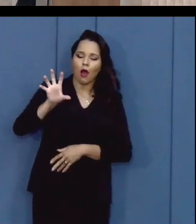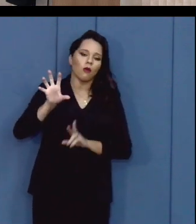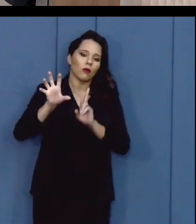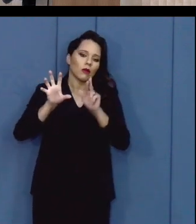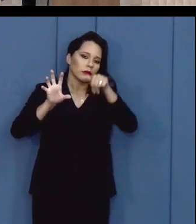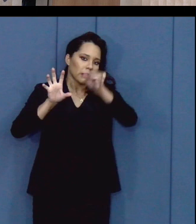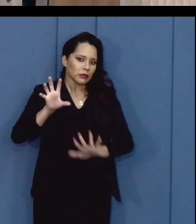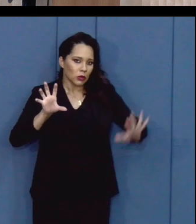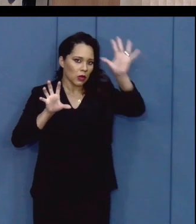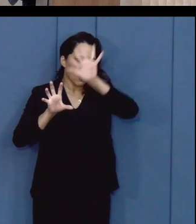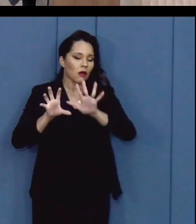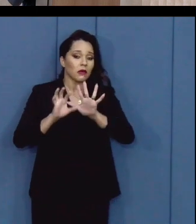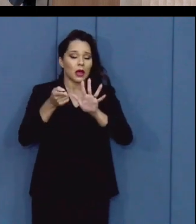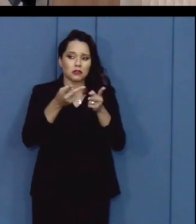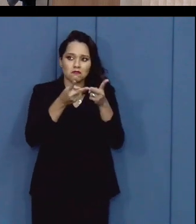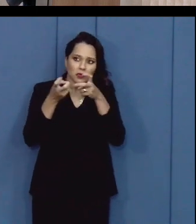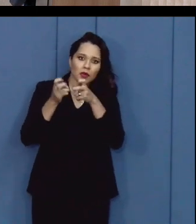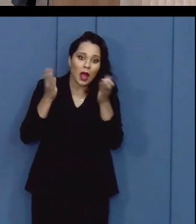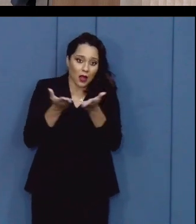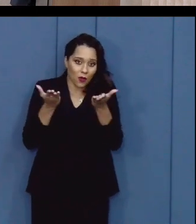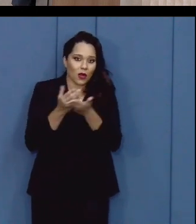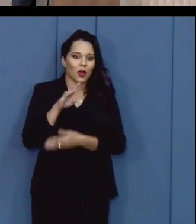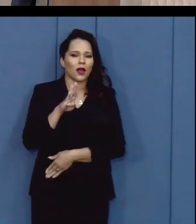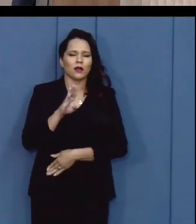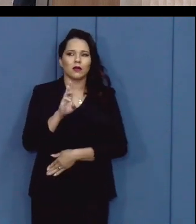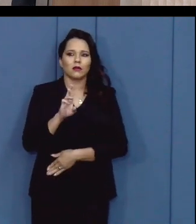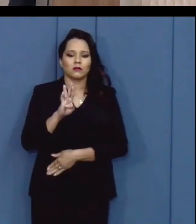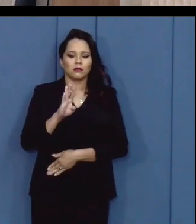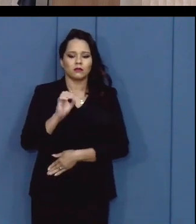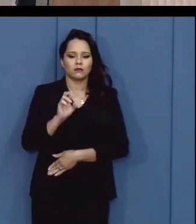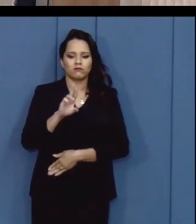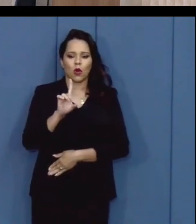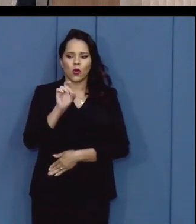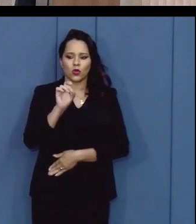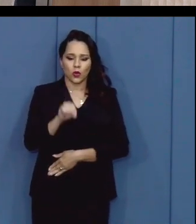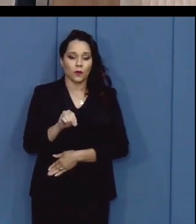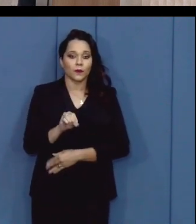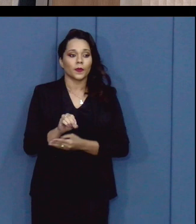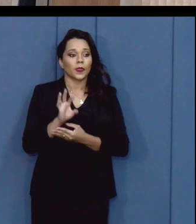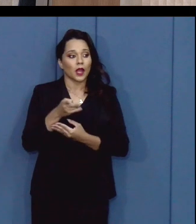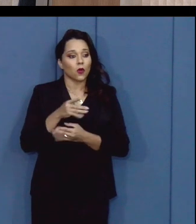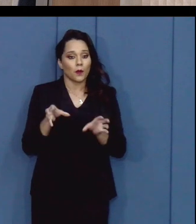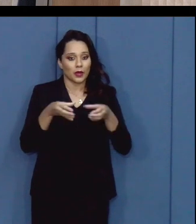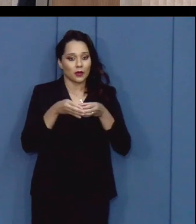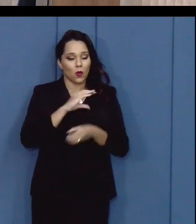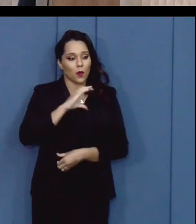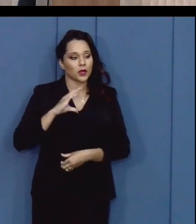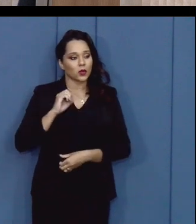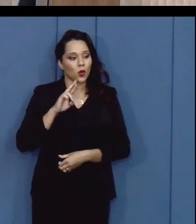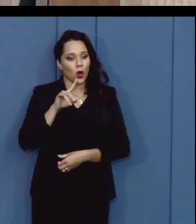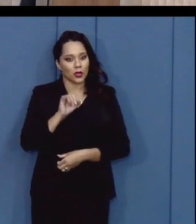Nós vimos e podemos viver isso aí agora em Bordeaux, uma coordenação fina com o Comitê do